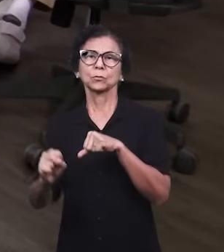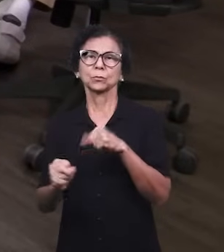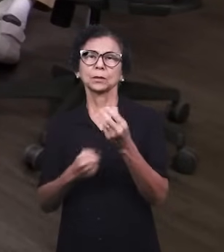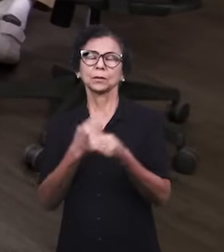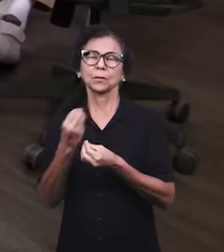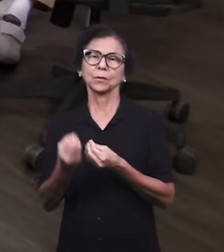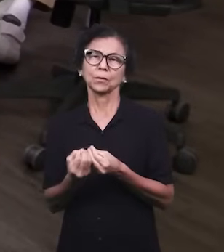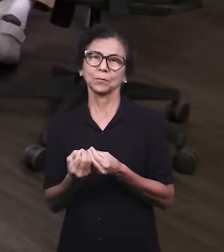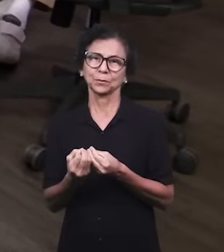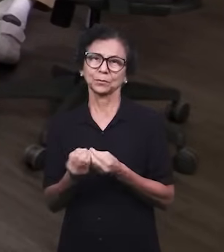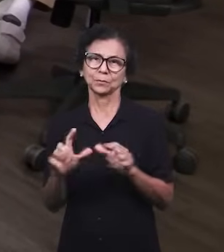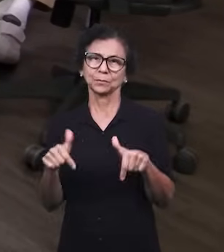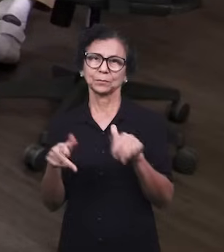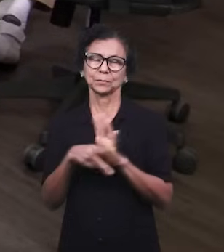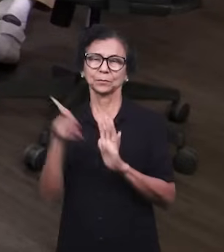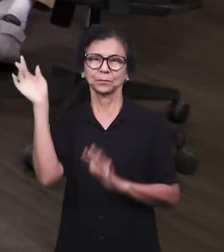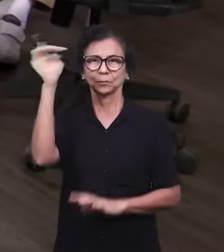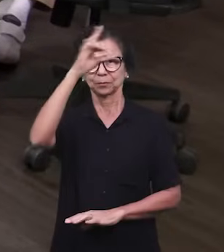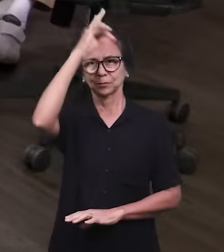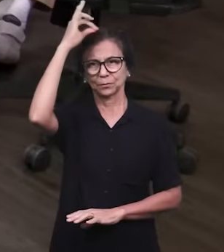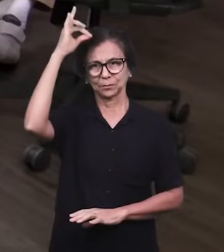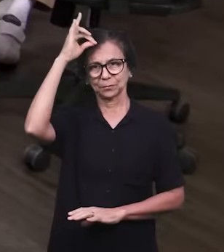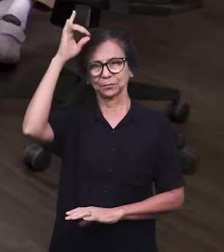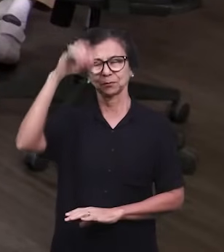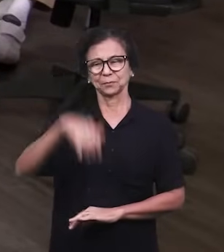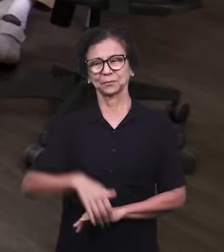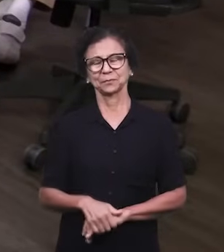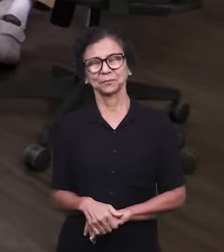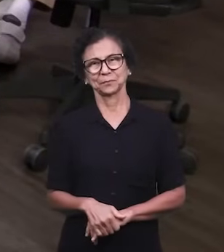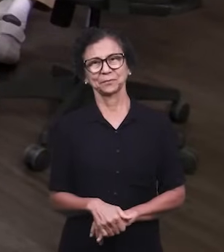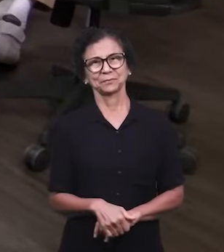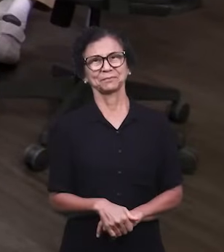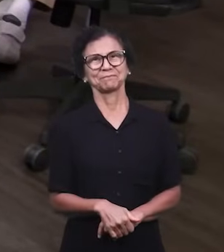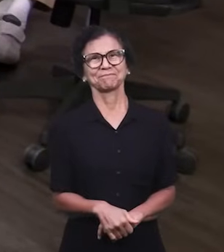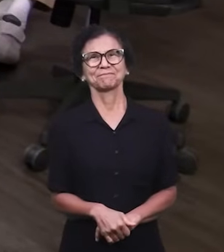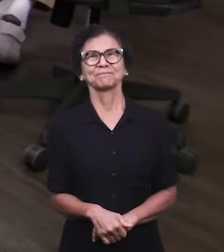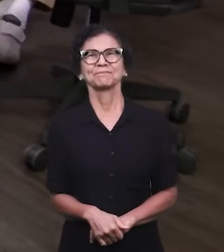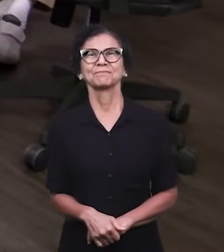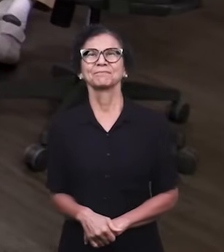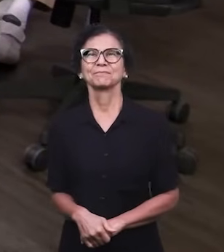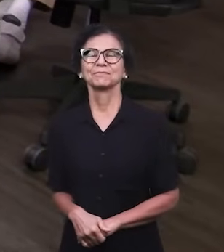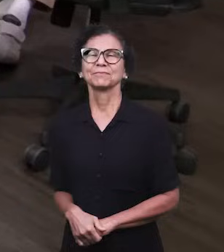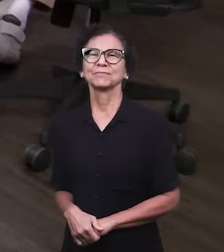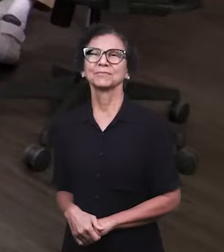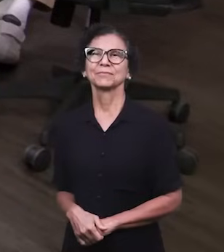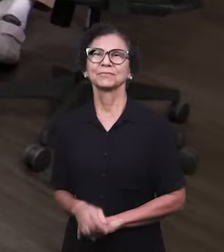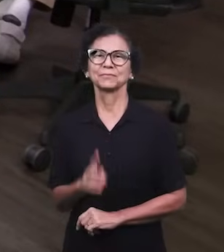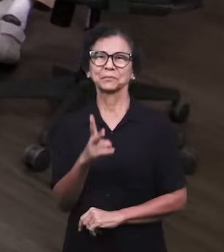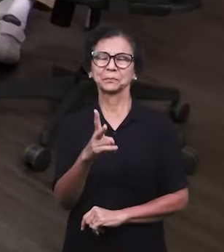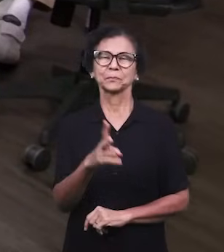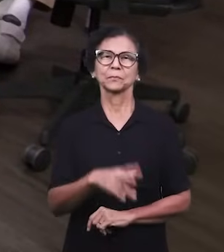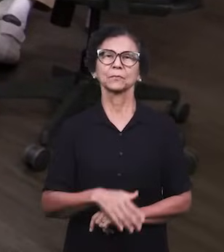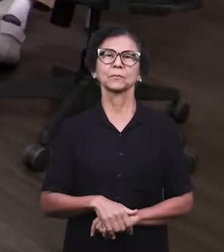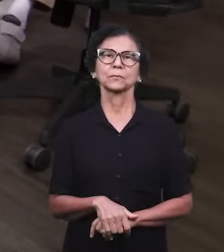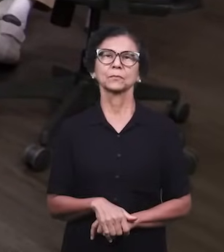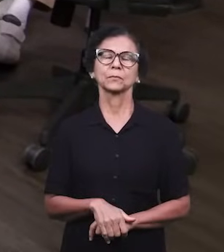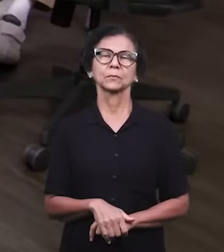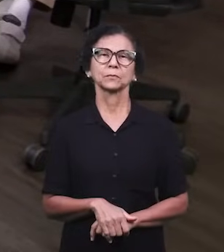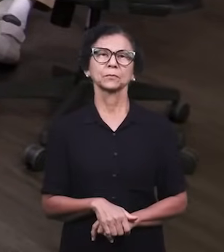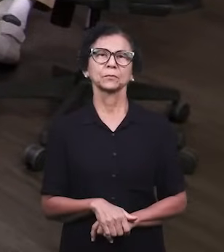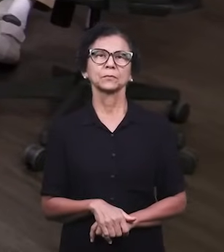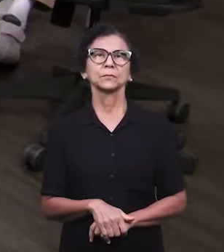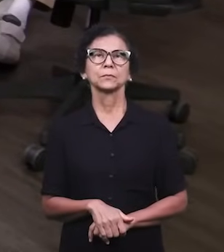Santo. Glória a Jesus. Respondido? Amém. Vamos lá, vamos seguir. Bom, a gente tem ainda